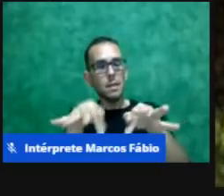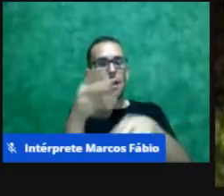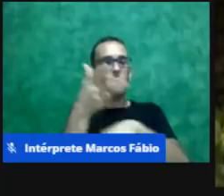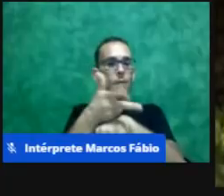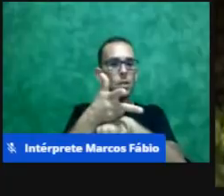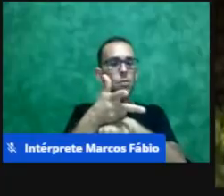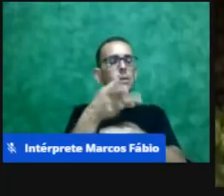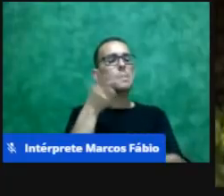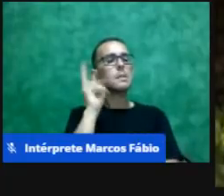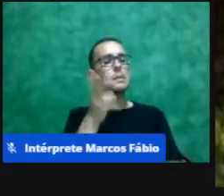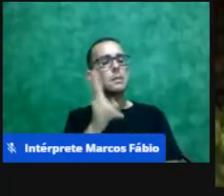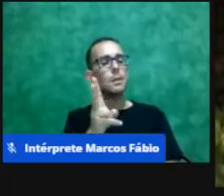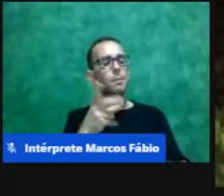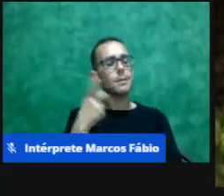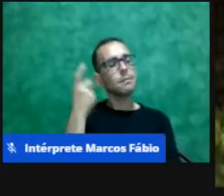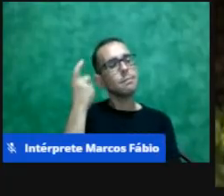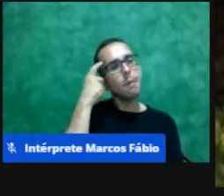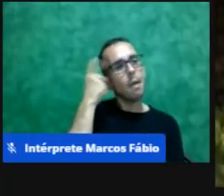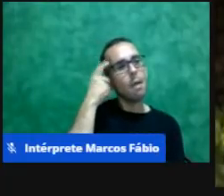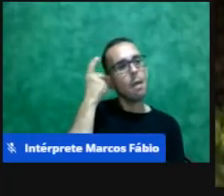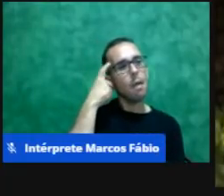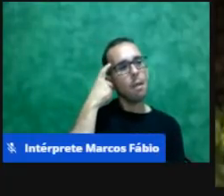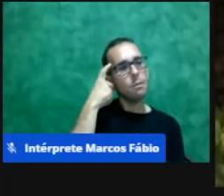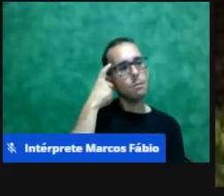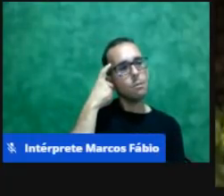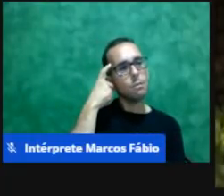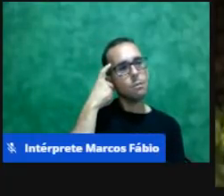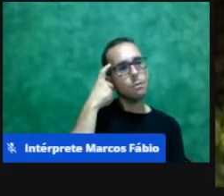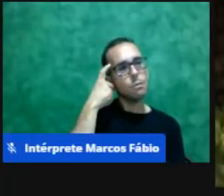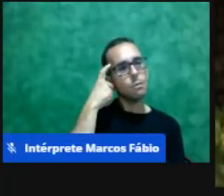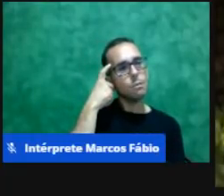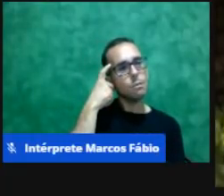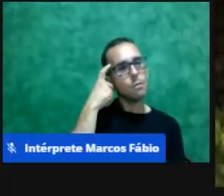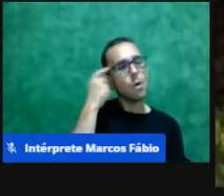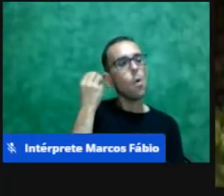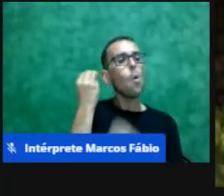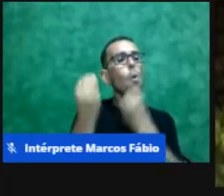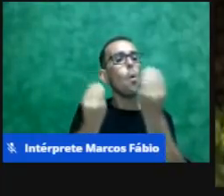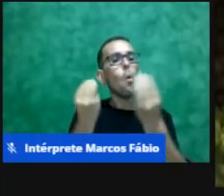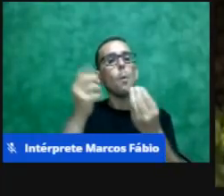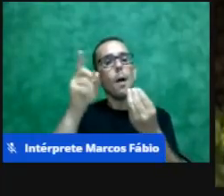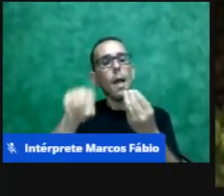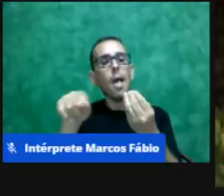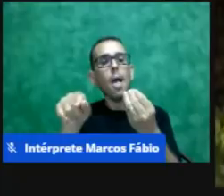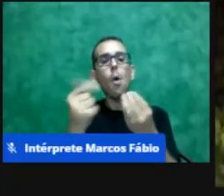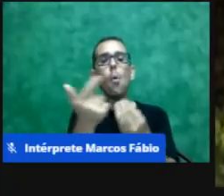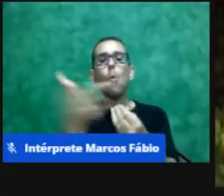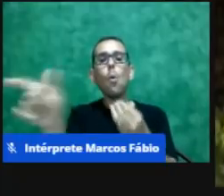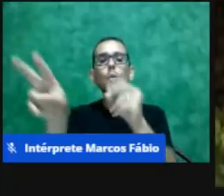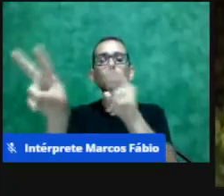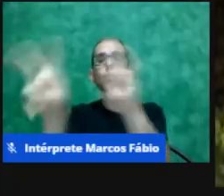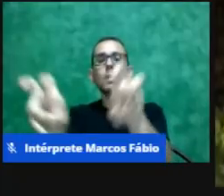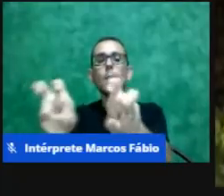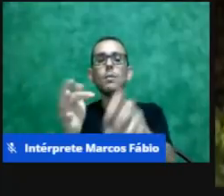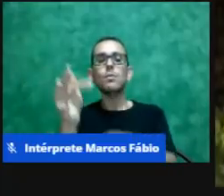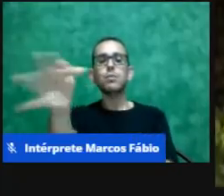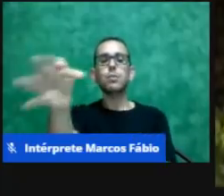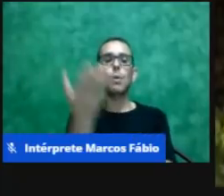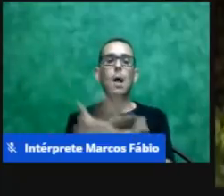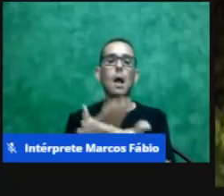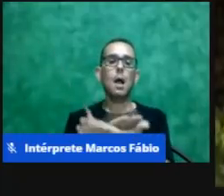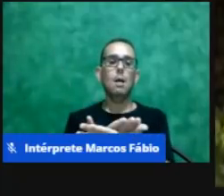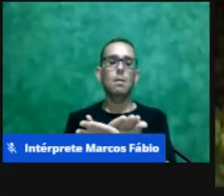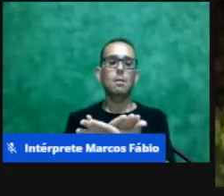também sempre procuro já adiantar qual será o próximo tema da aula seguinte. Procuro